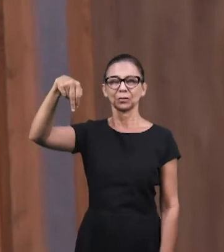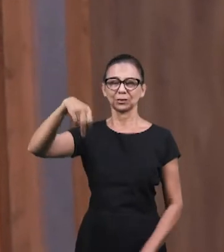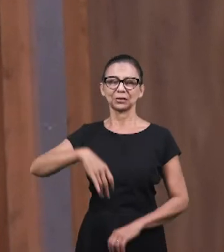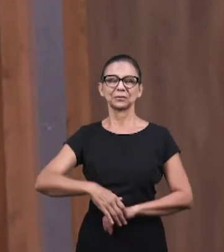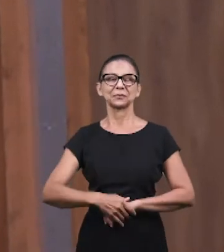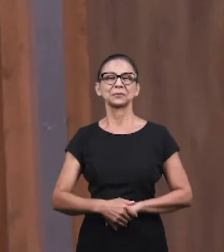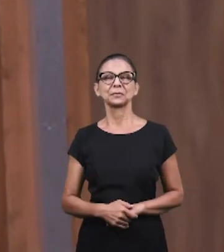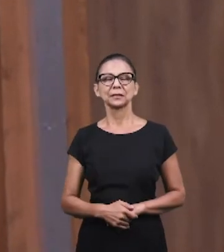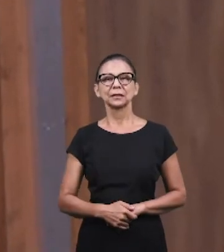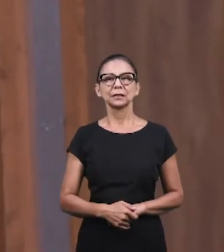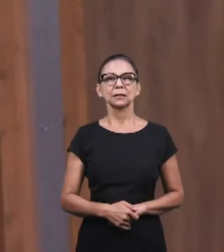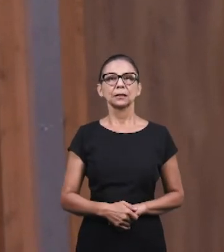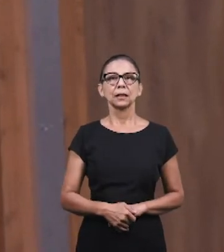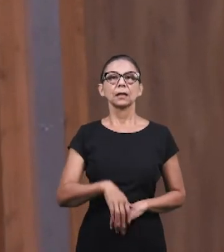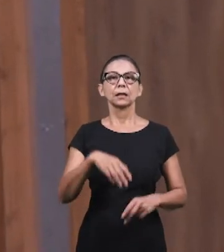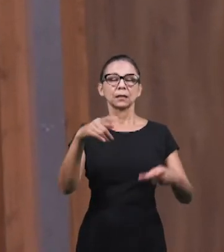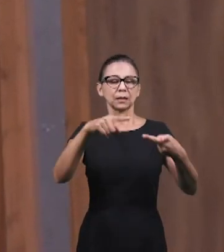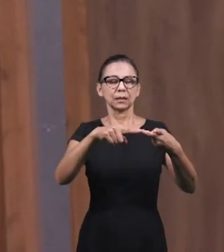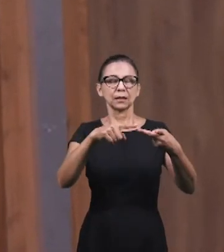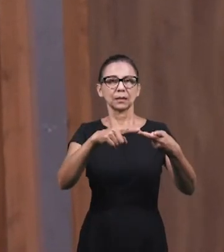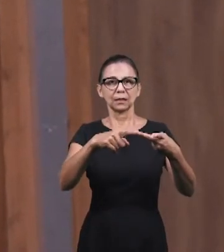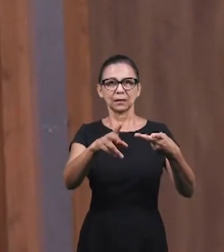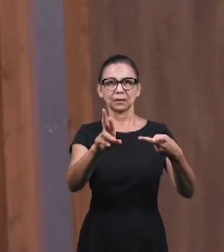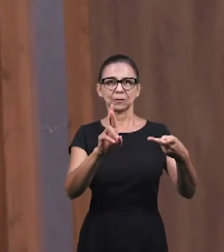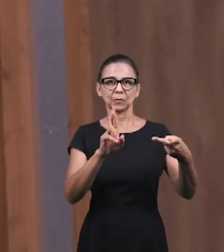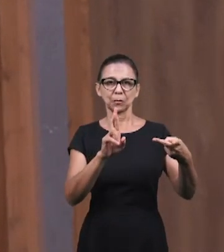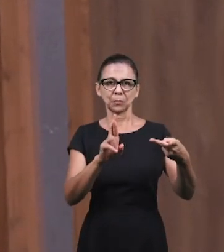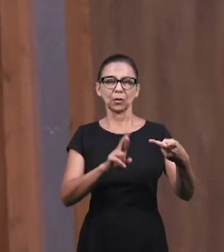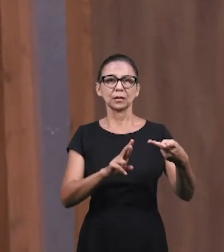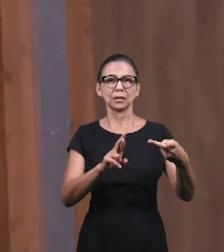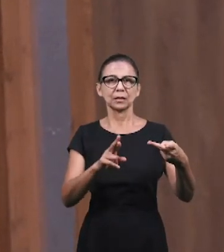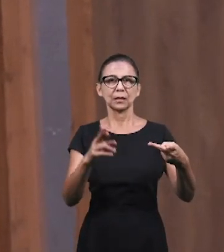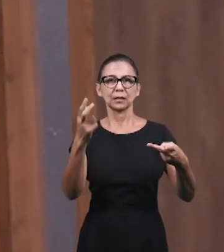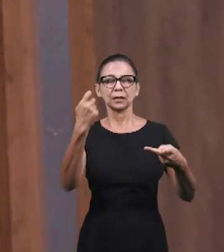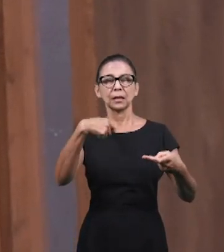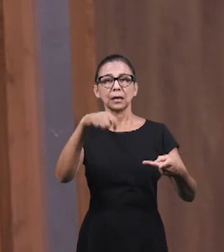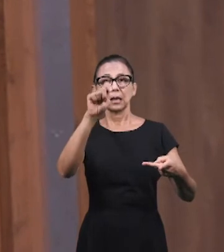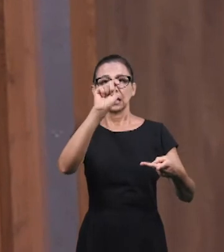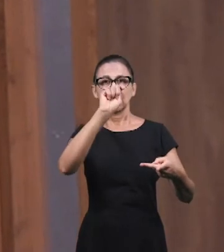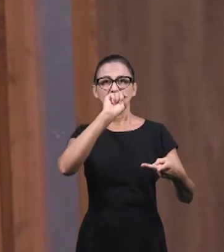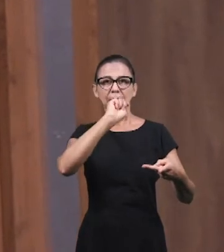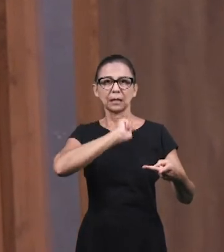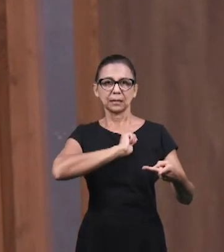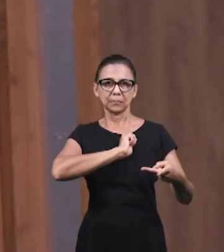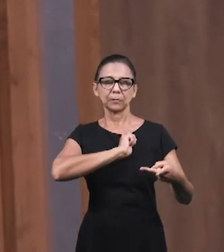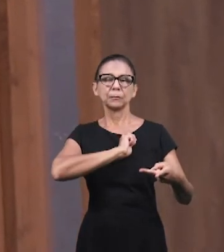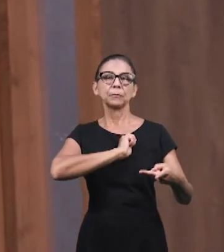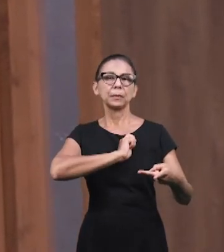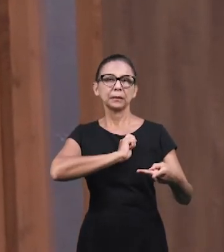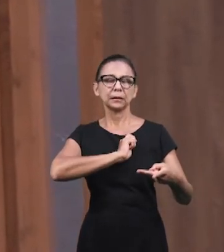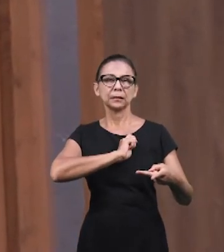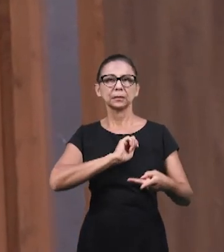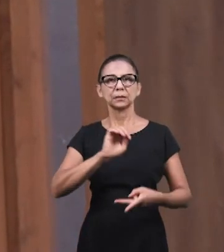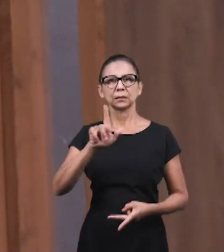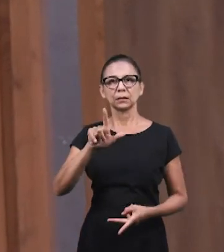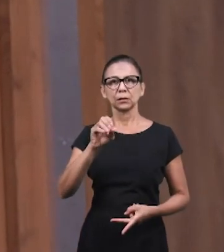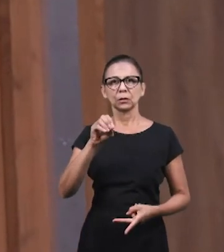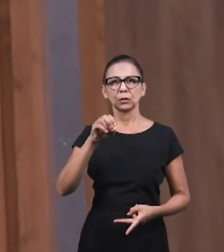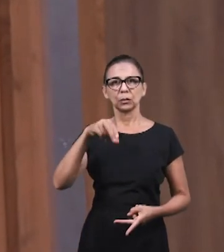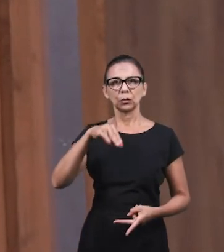primeira resposta. Teremos ainda uma segunda resposta que virá da Espanha, lá da nossa irmã, a